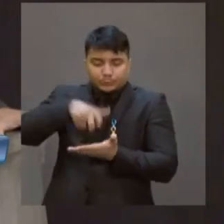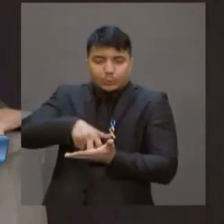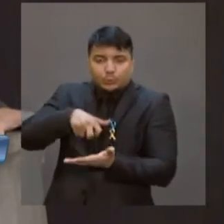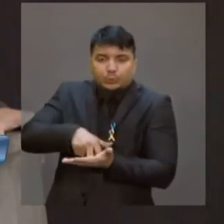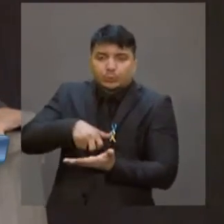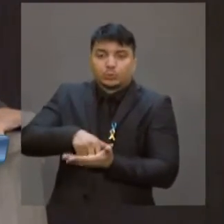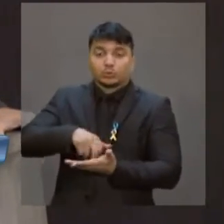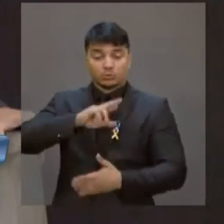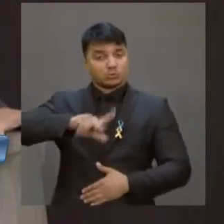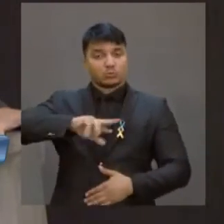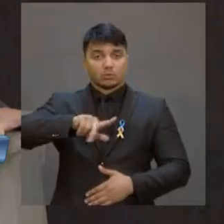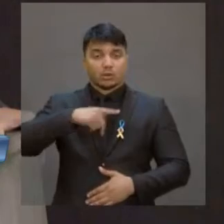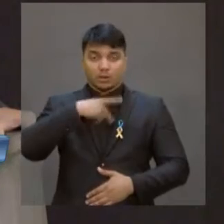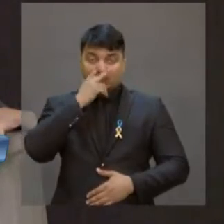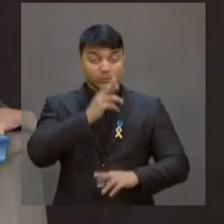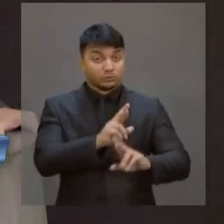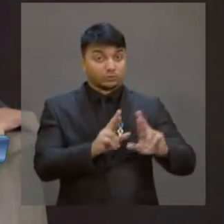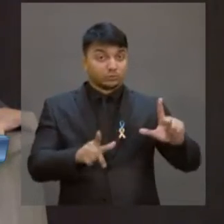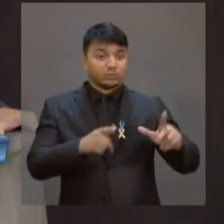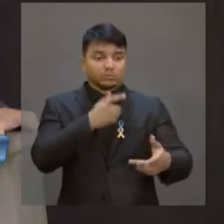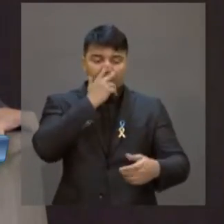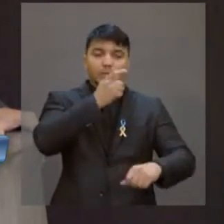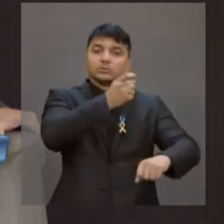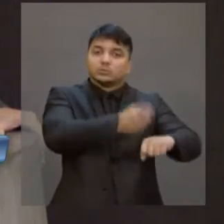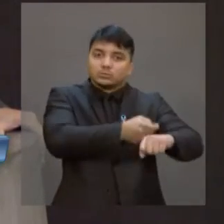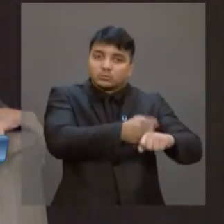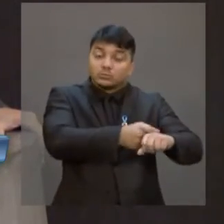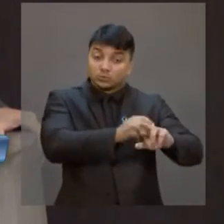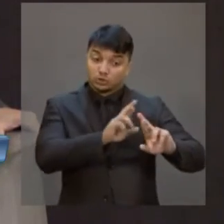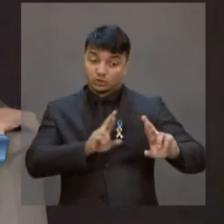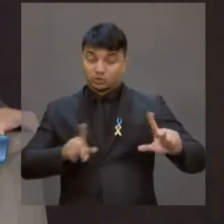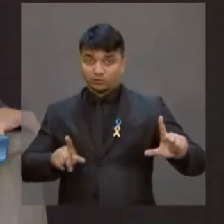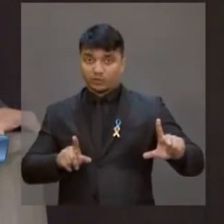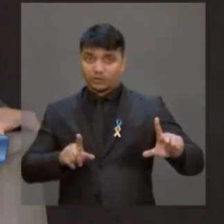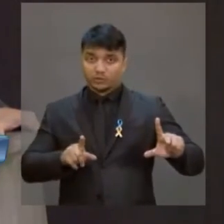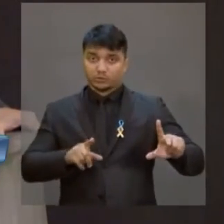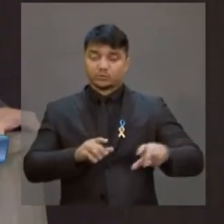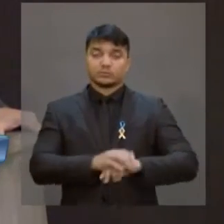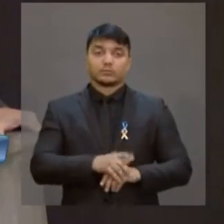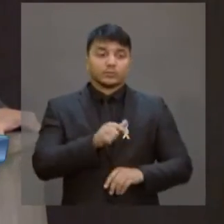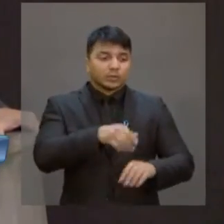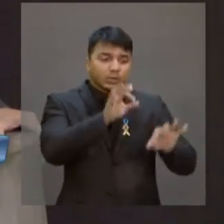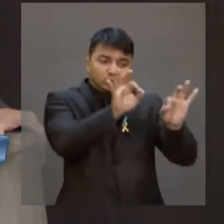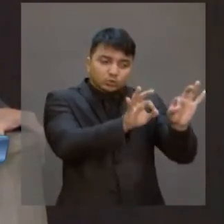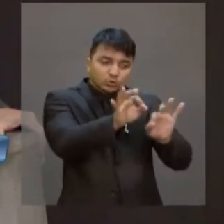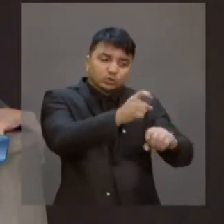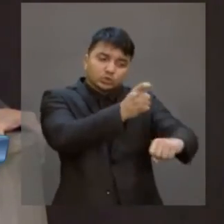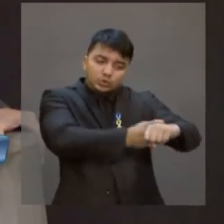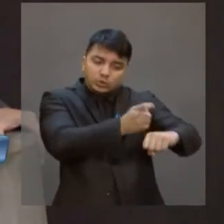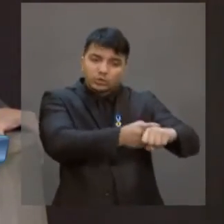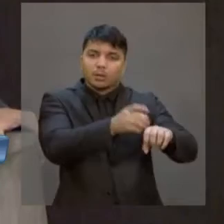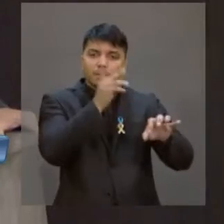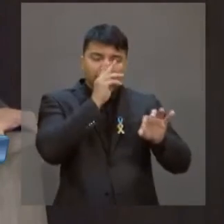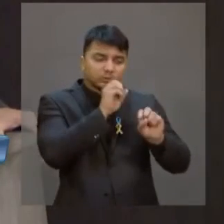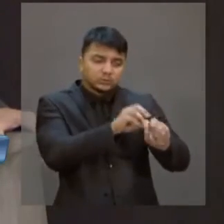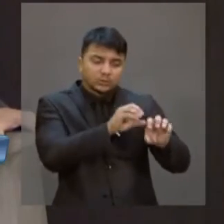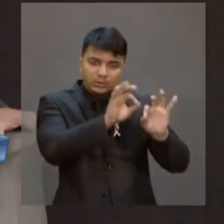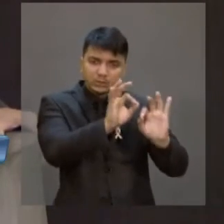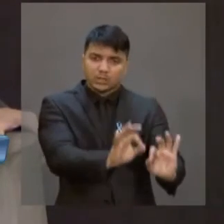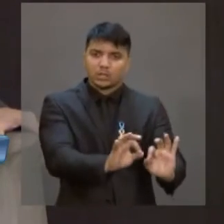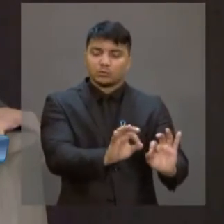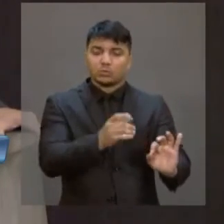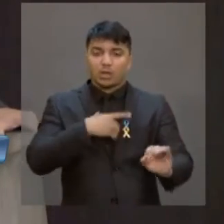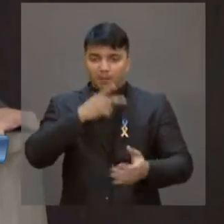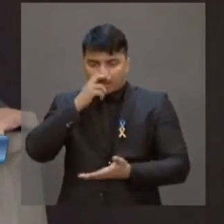tortura é diferente de disciplina. E são inúmeras as denúncias de todo o estado do Ceará de tortura por